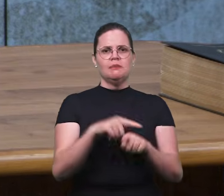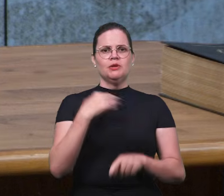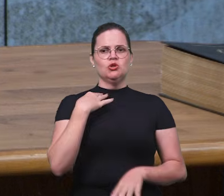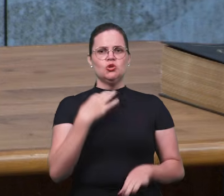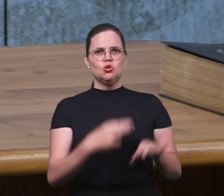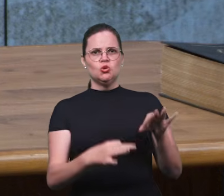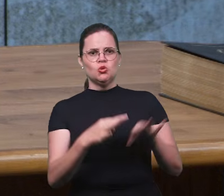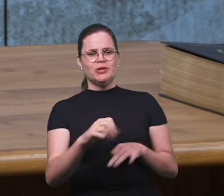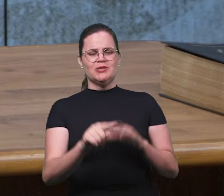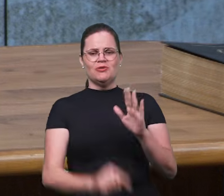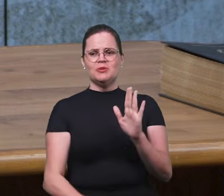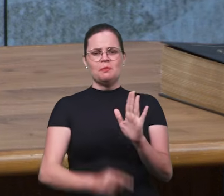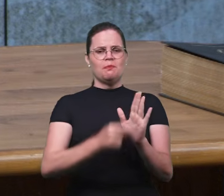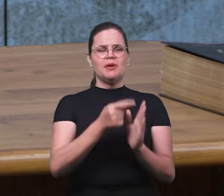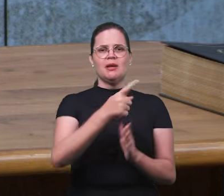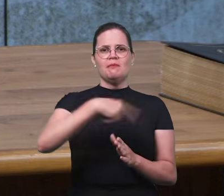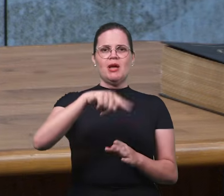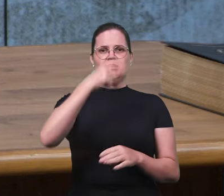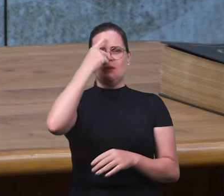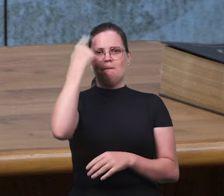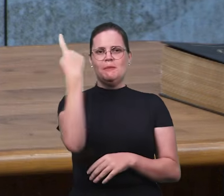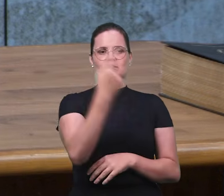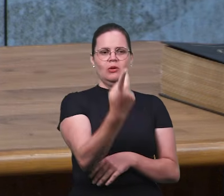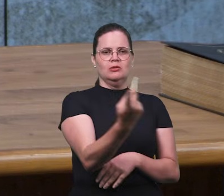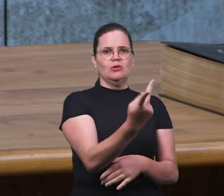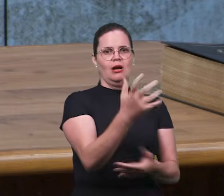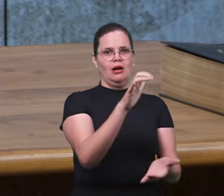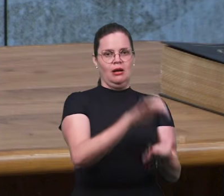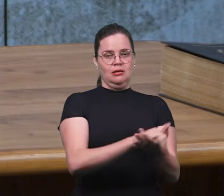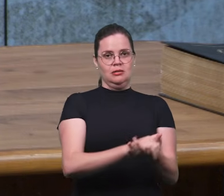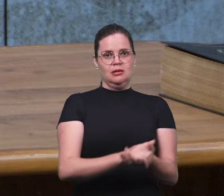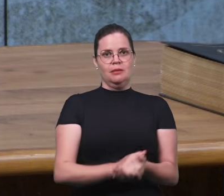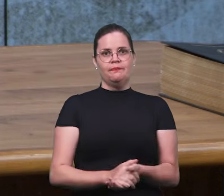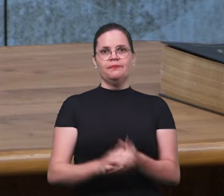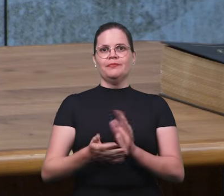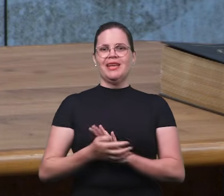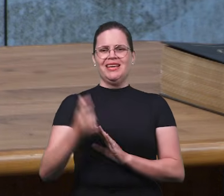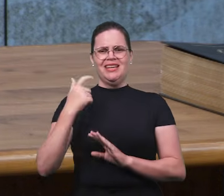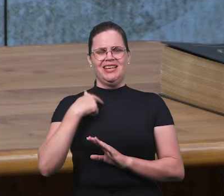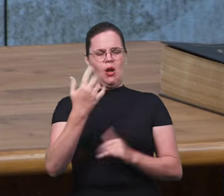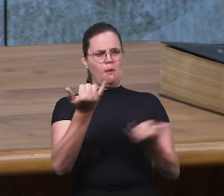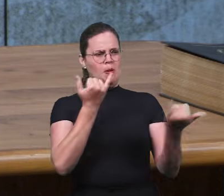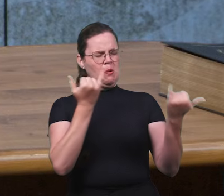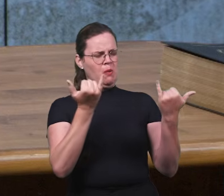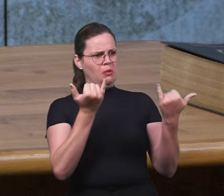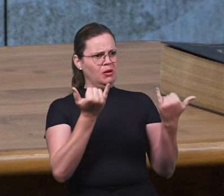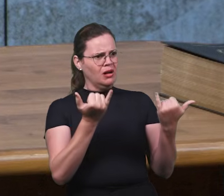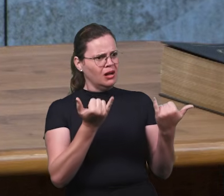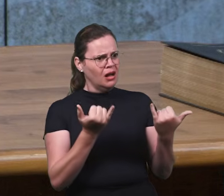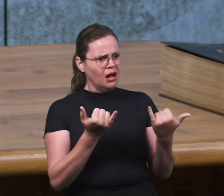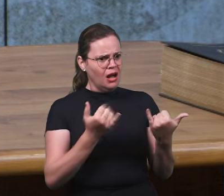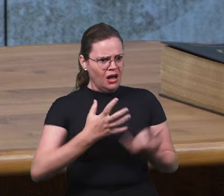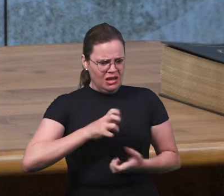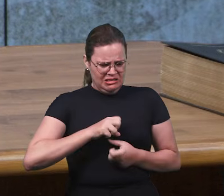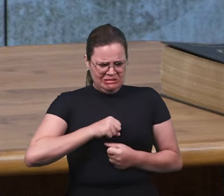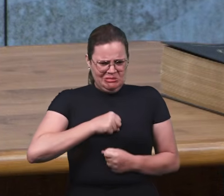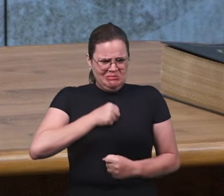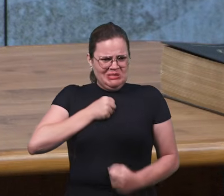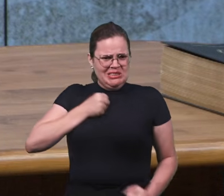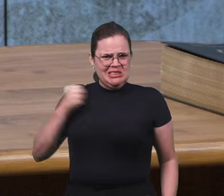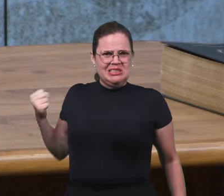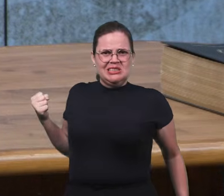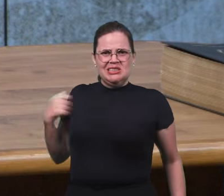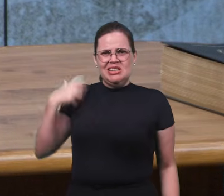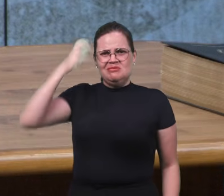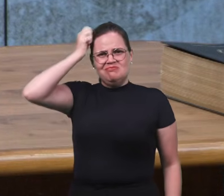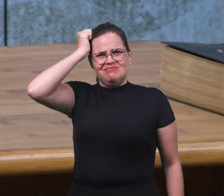nesta transgressão. E ouvindo eu tal coisa, rasguei o meu vestido e o meu manto, e arranquei os